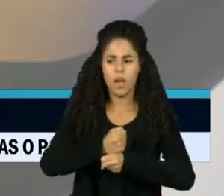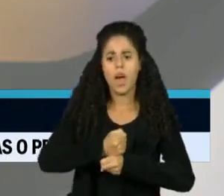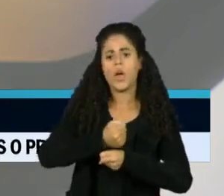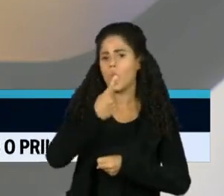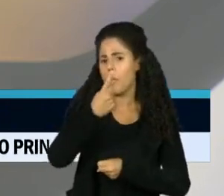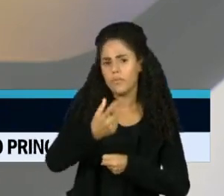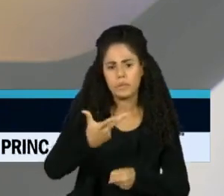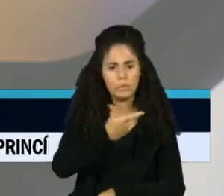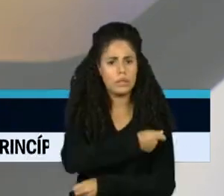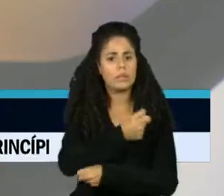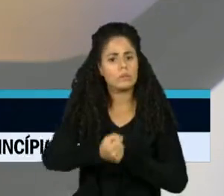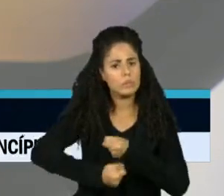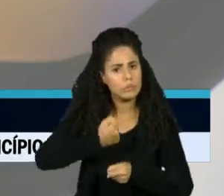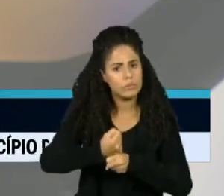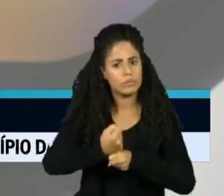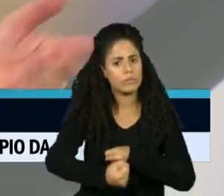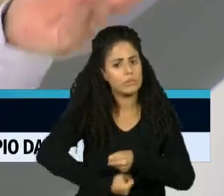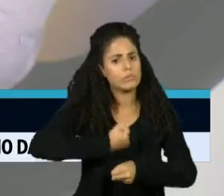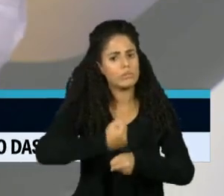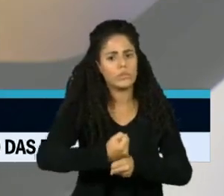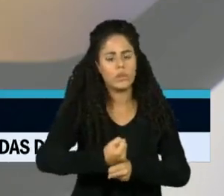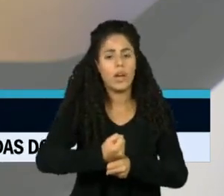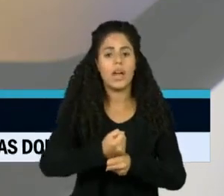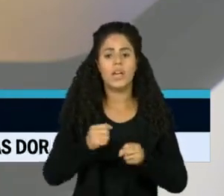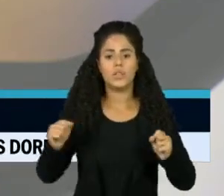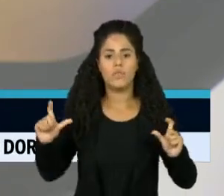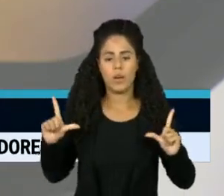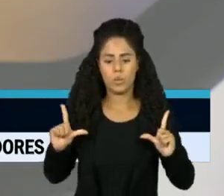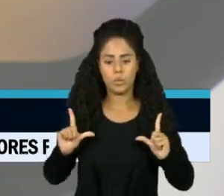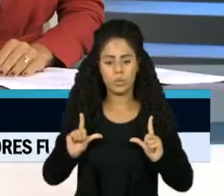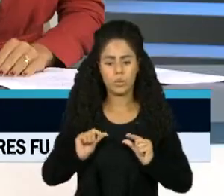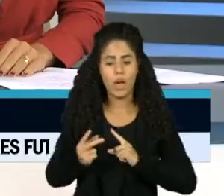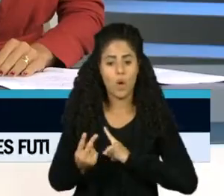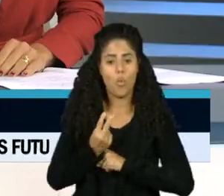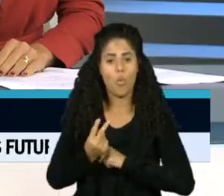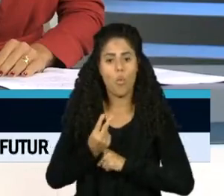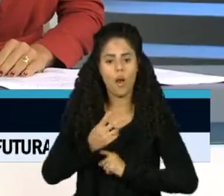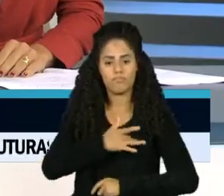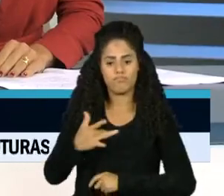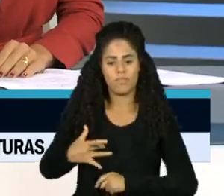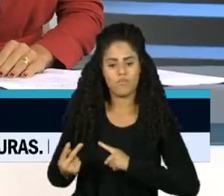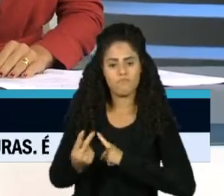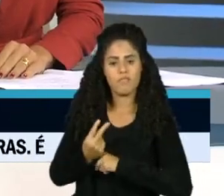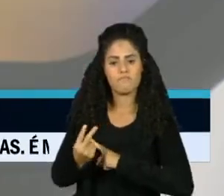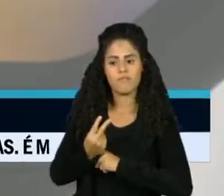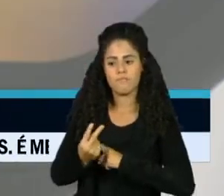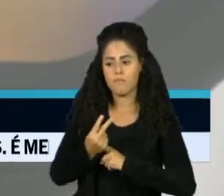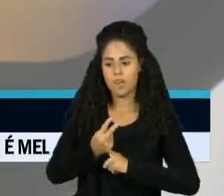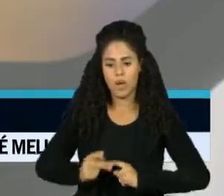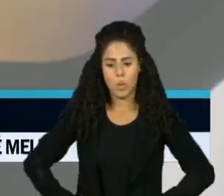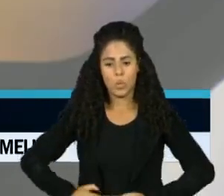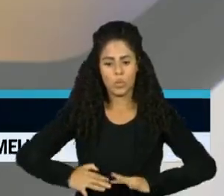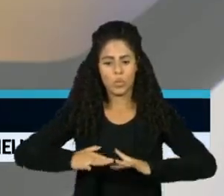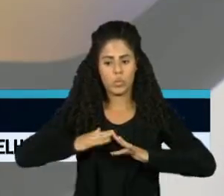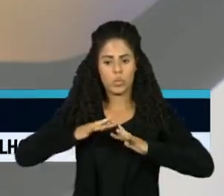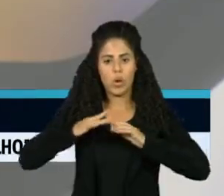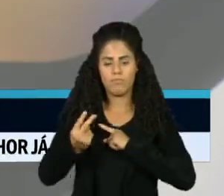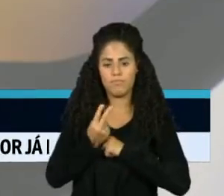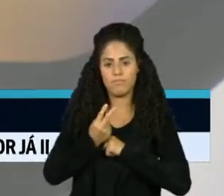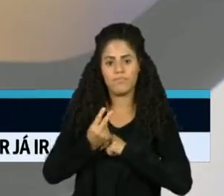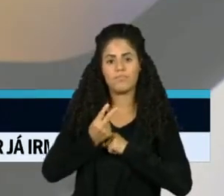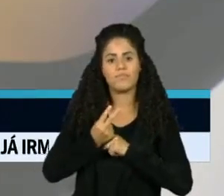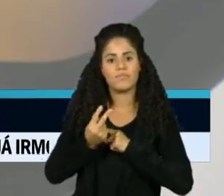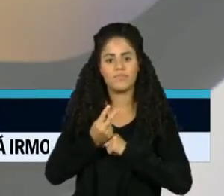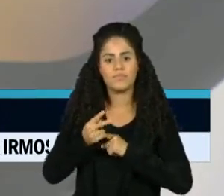um escape imunológico, porque vai caindo a nossa imunidade. E além disso, como acontece também com a gripe,